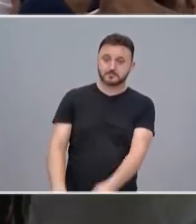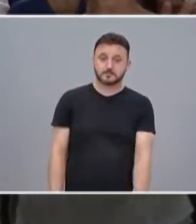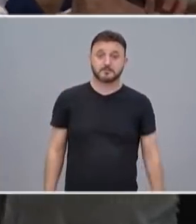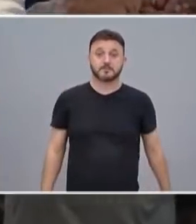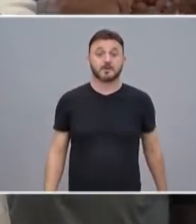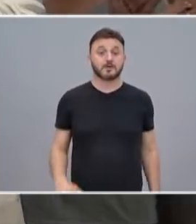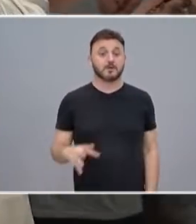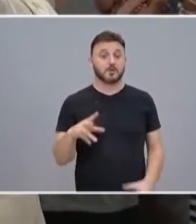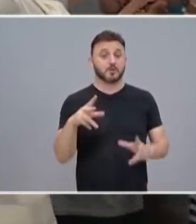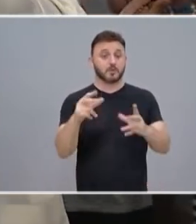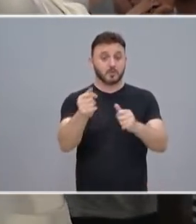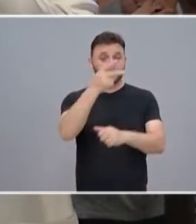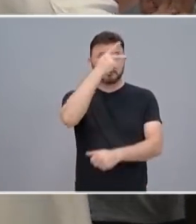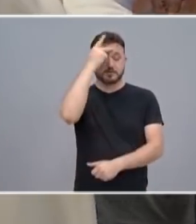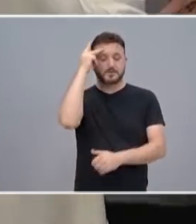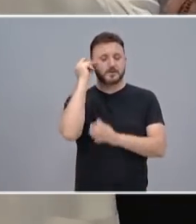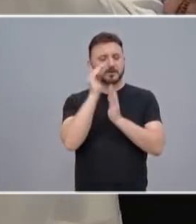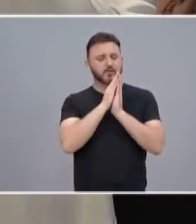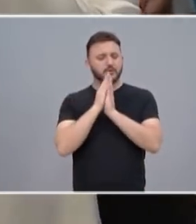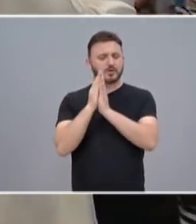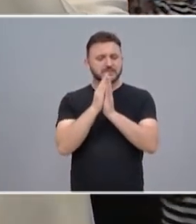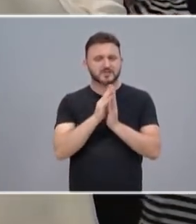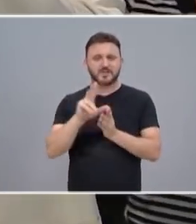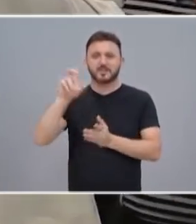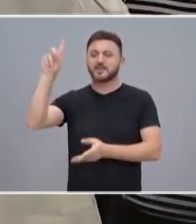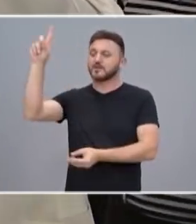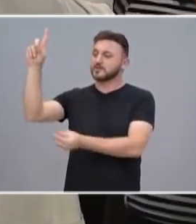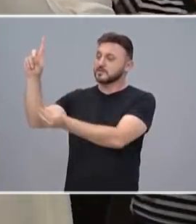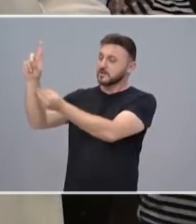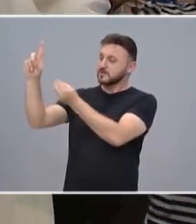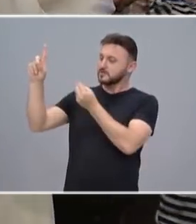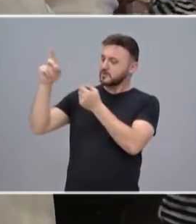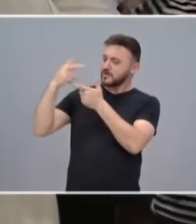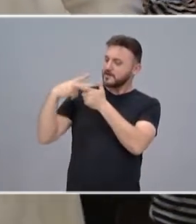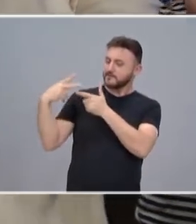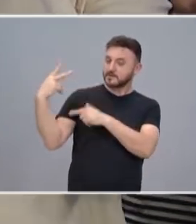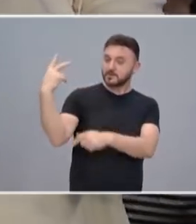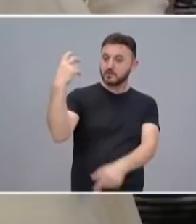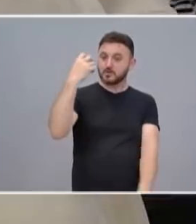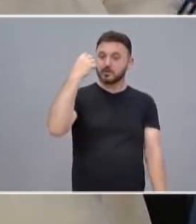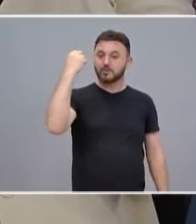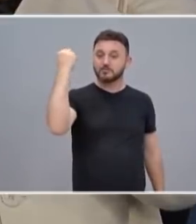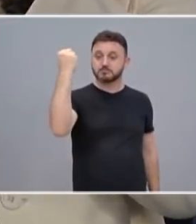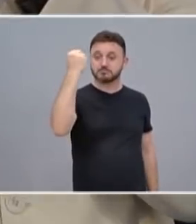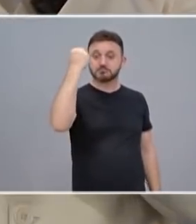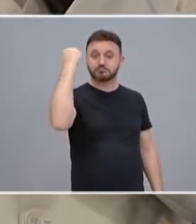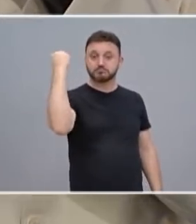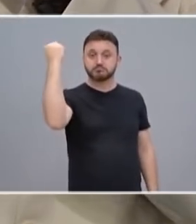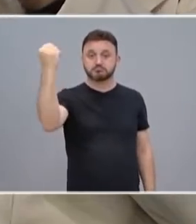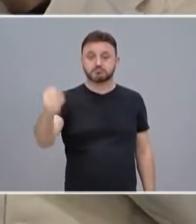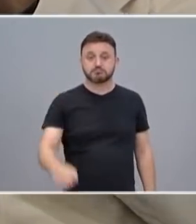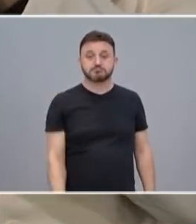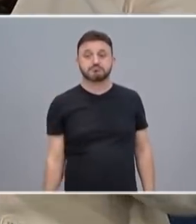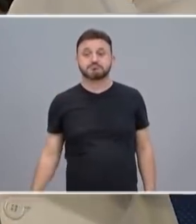Pois aquele que ora em Deus alcançou a vitória.